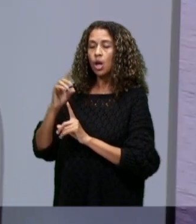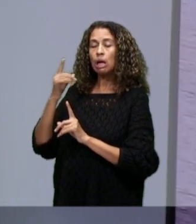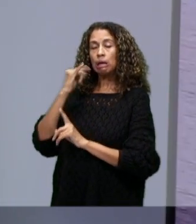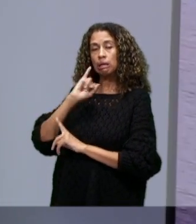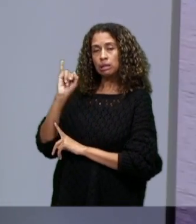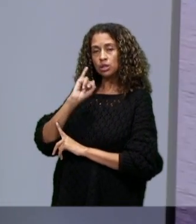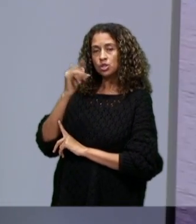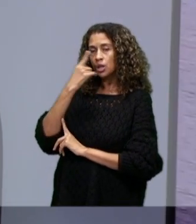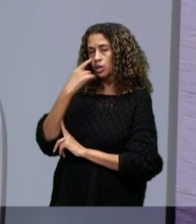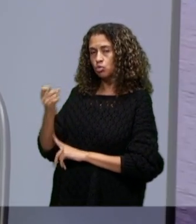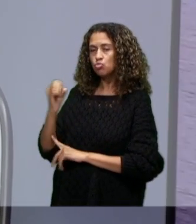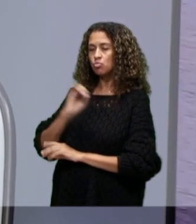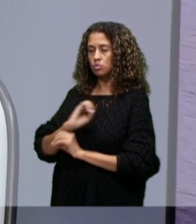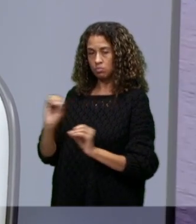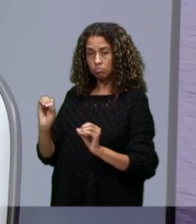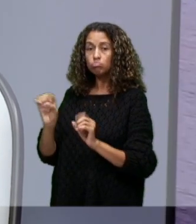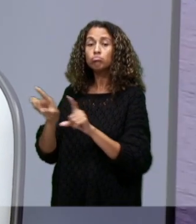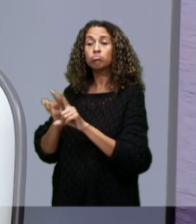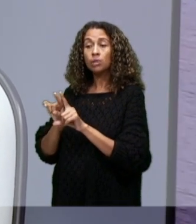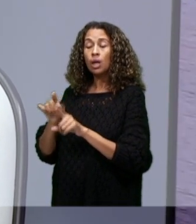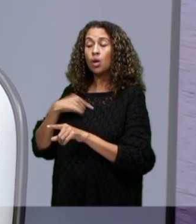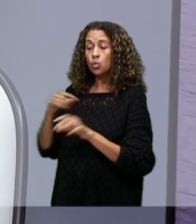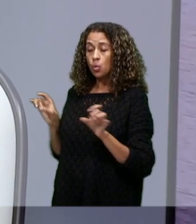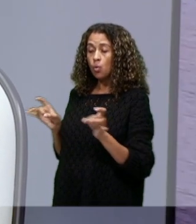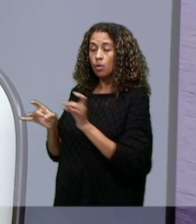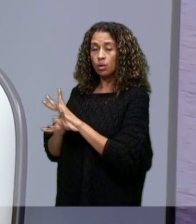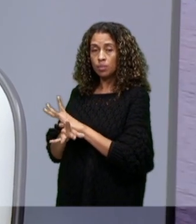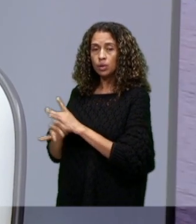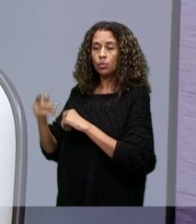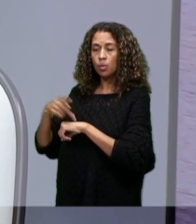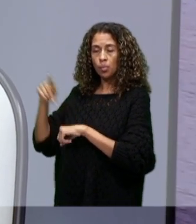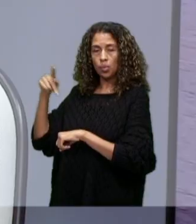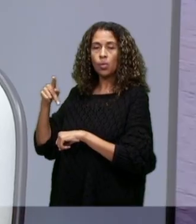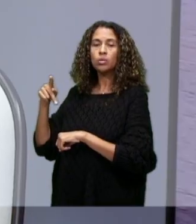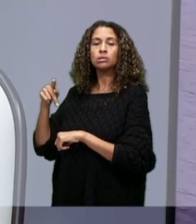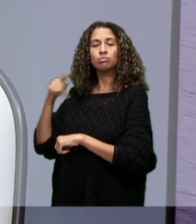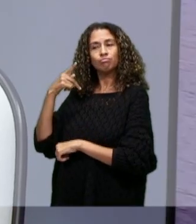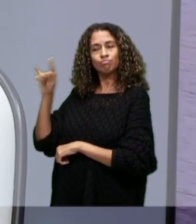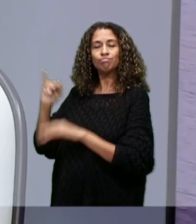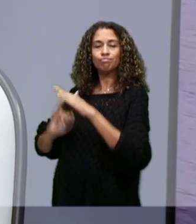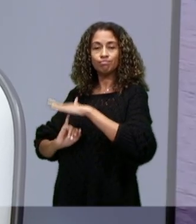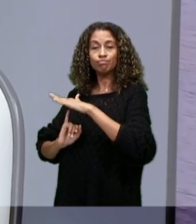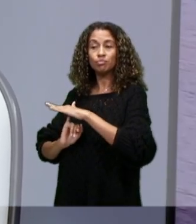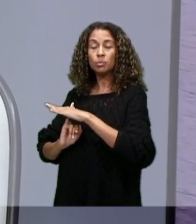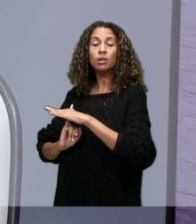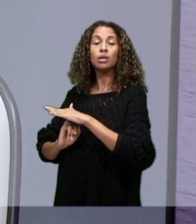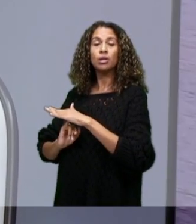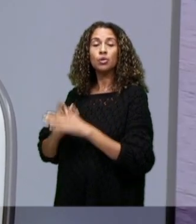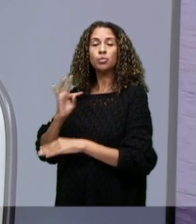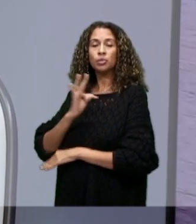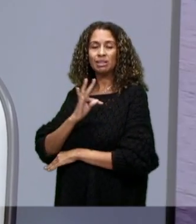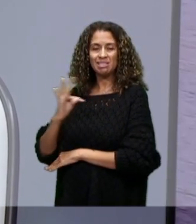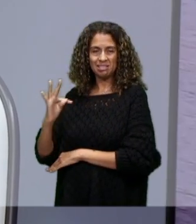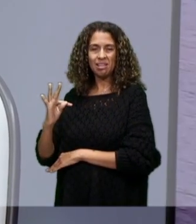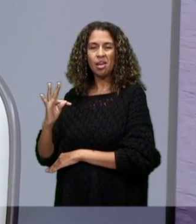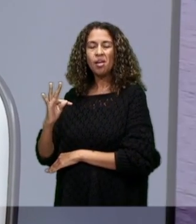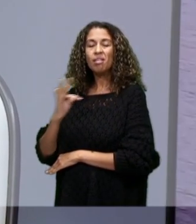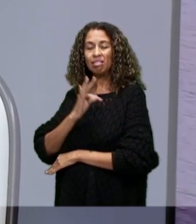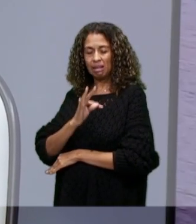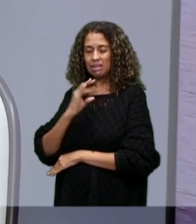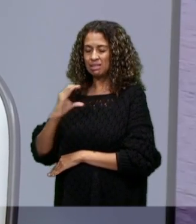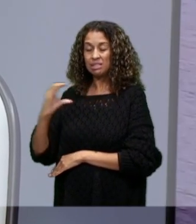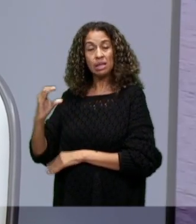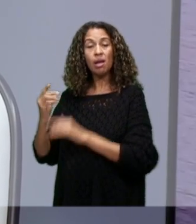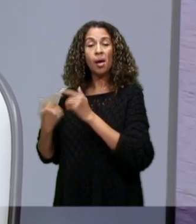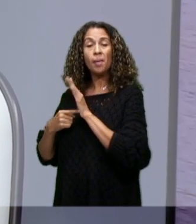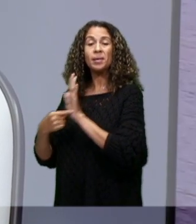estou terminando a minha pós em Ciências Marinhas com a professora Laura no IFSC, e o nosso trabalho de conclusão de curso foi apresentado na feira também. Agora